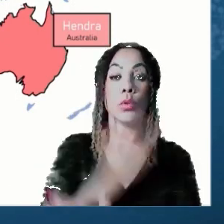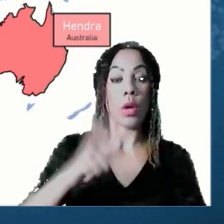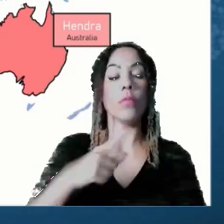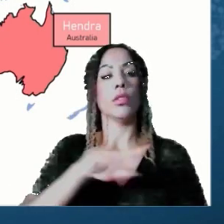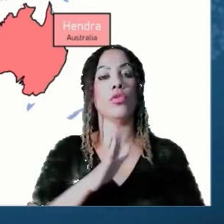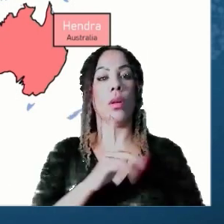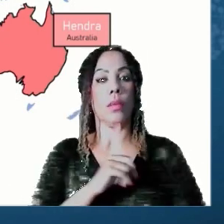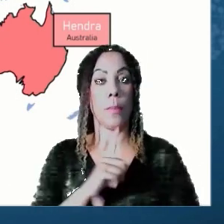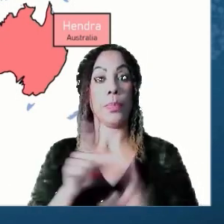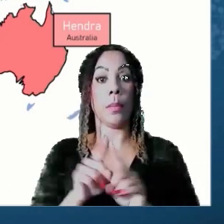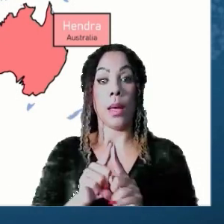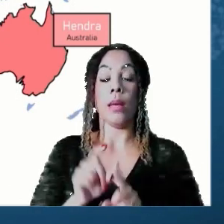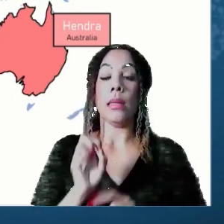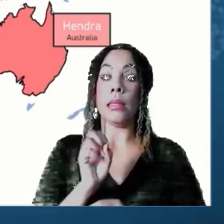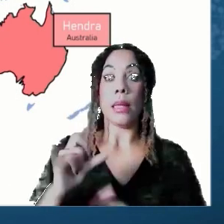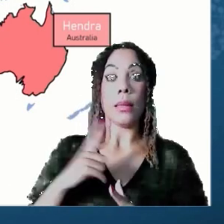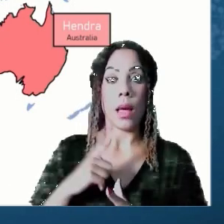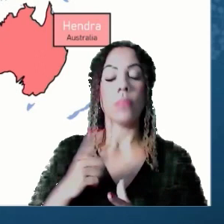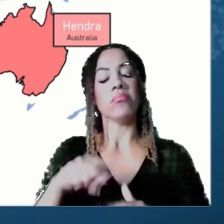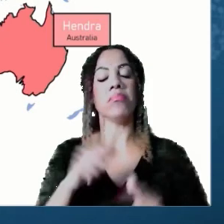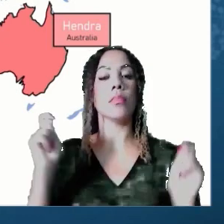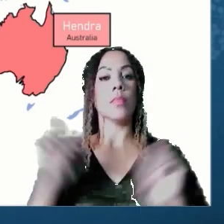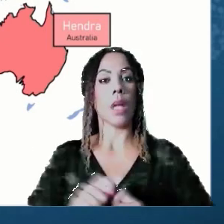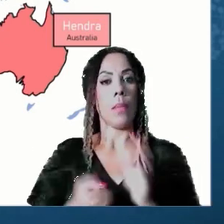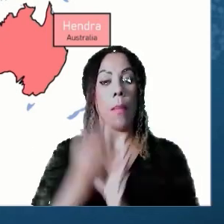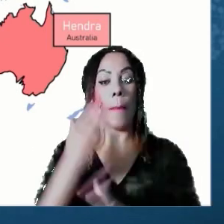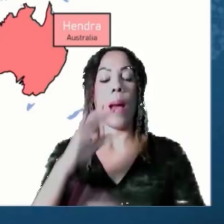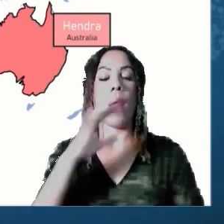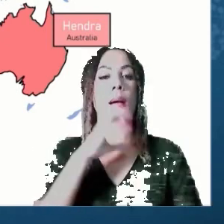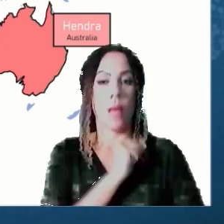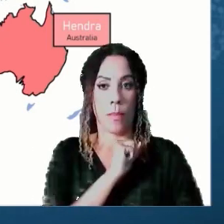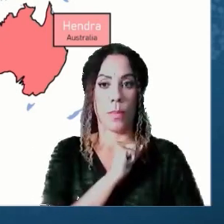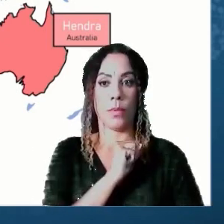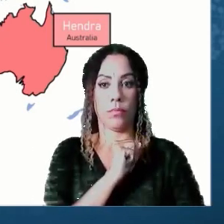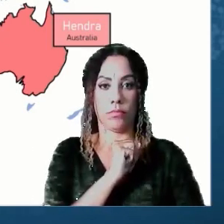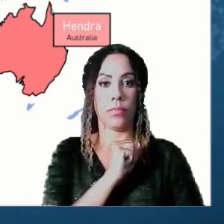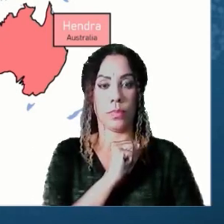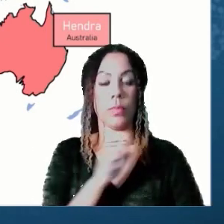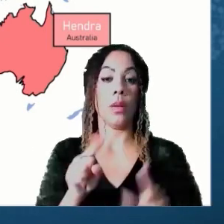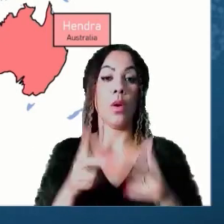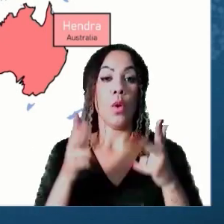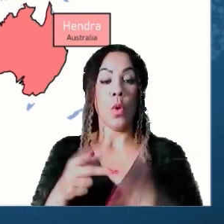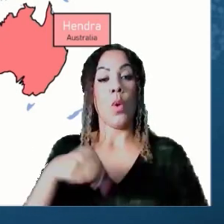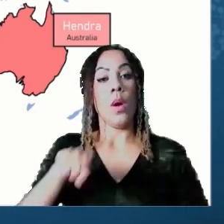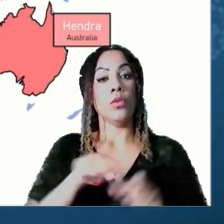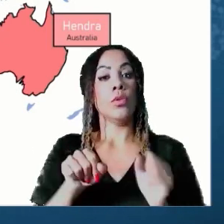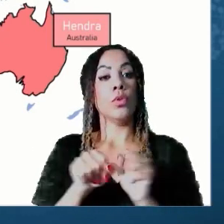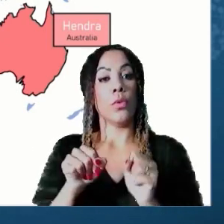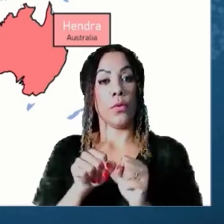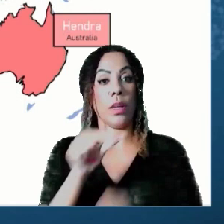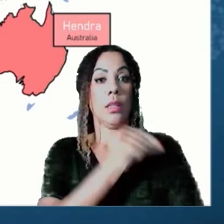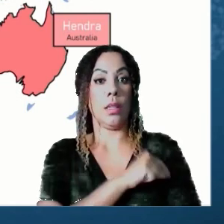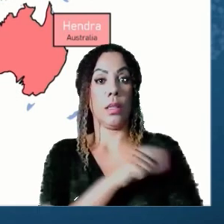quando houver, nós teremos as condições de produzi-la com mais rapidez. E assim como fizemos no caso da vacina